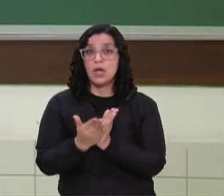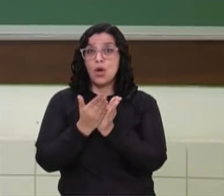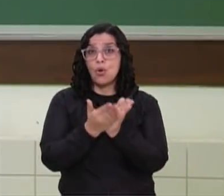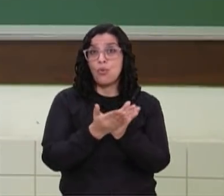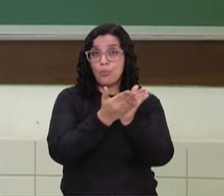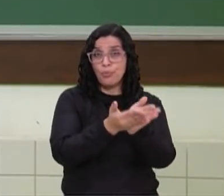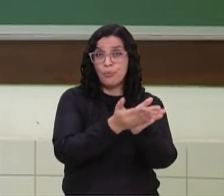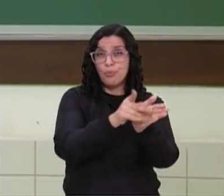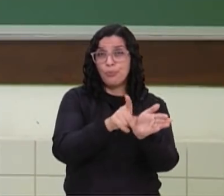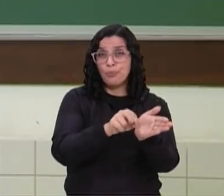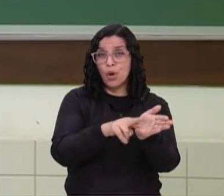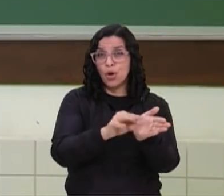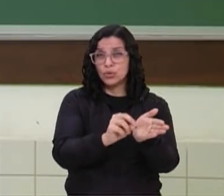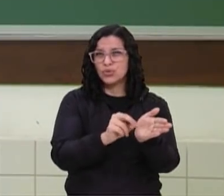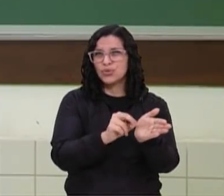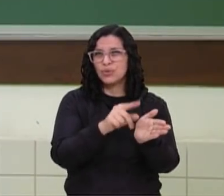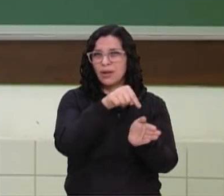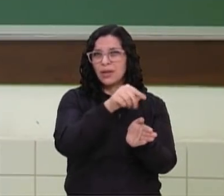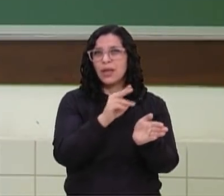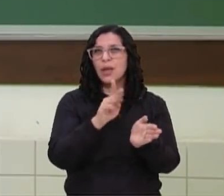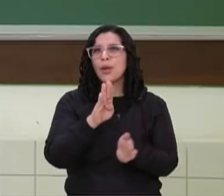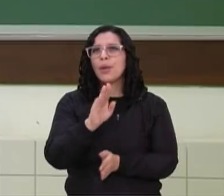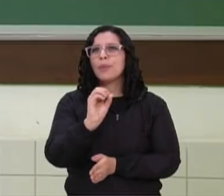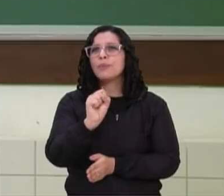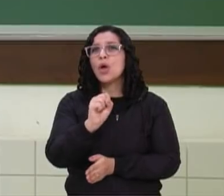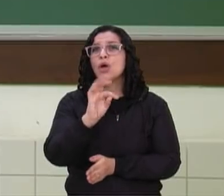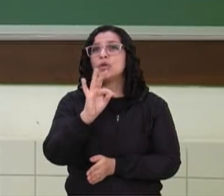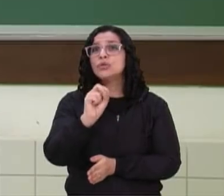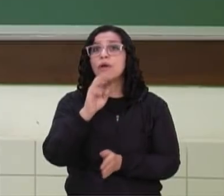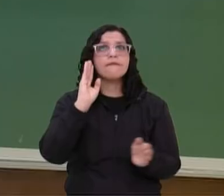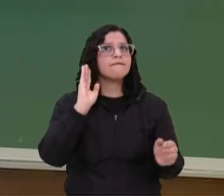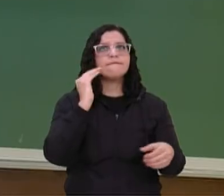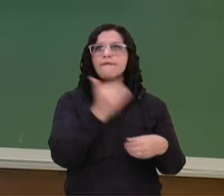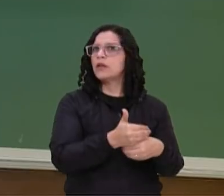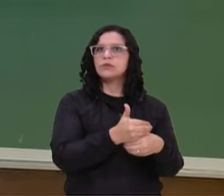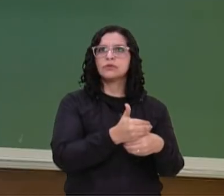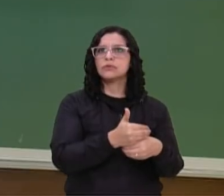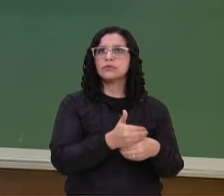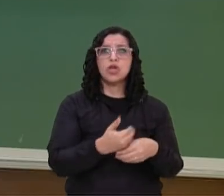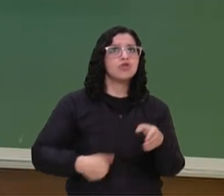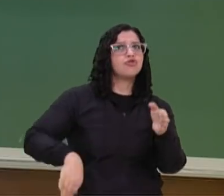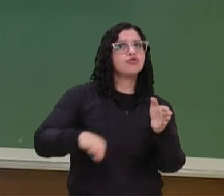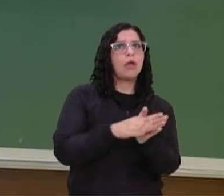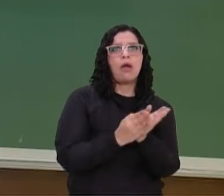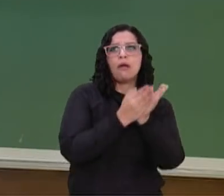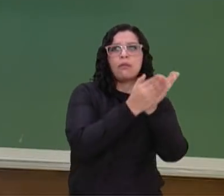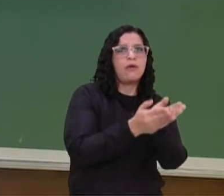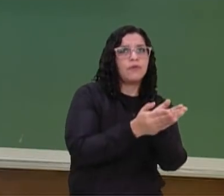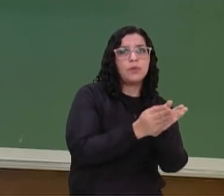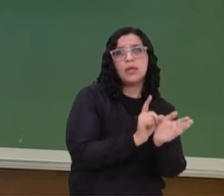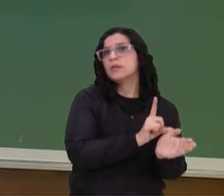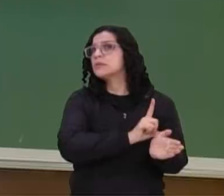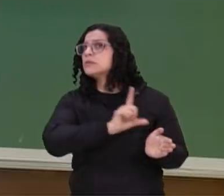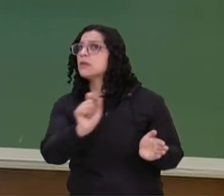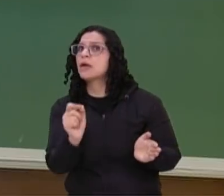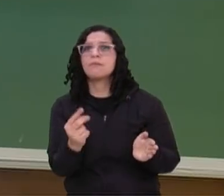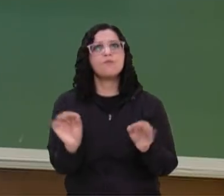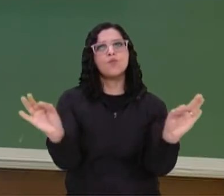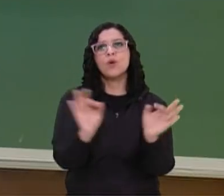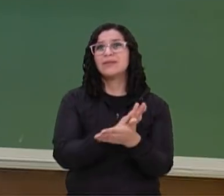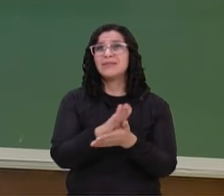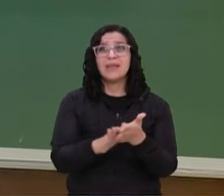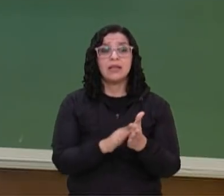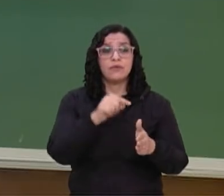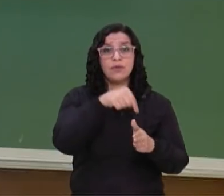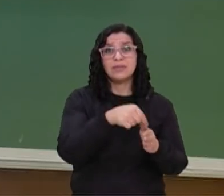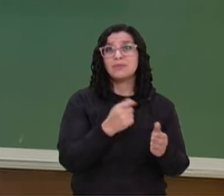que era o principal porto dos colonos, estaria fechado. Não poderia entrar, não poderia sair navio dali, até que fosse pago